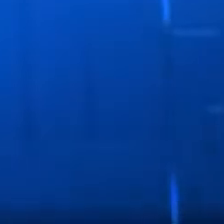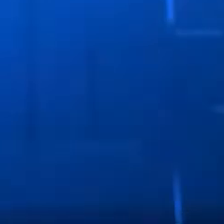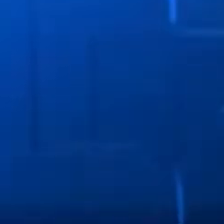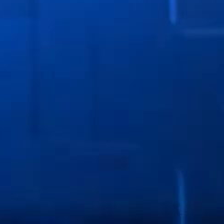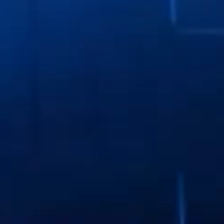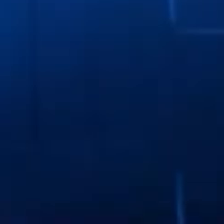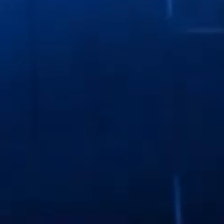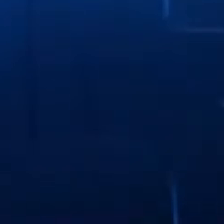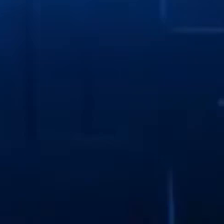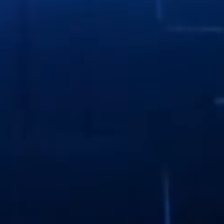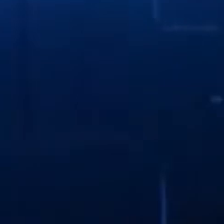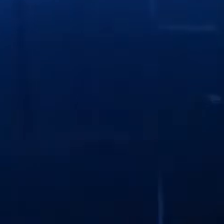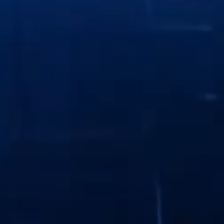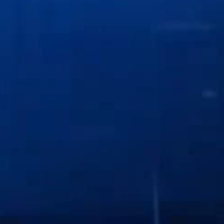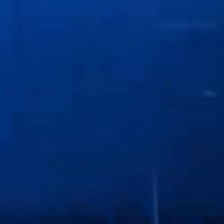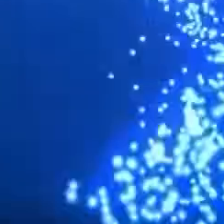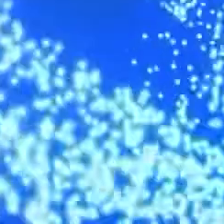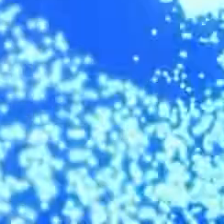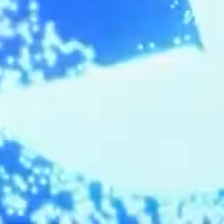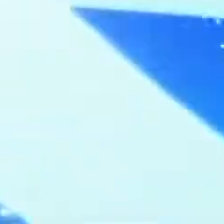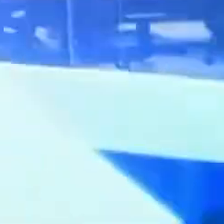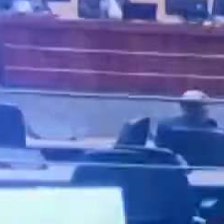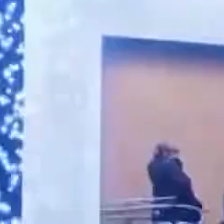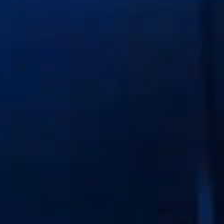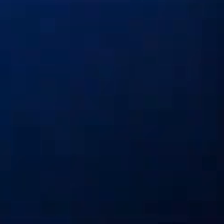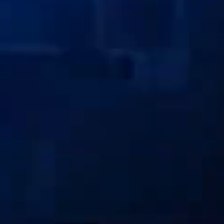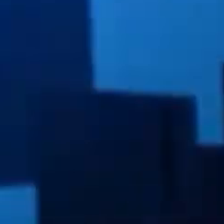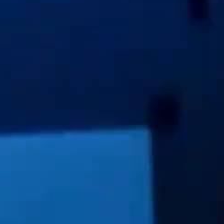E aí Olá